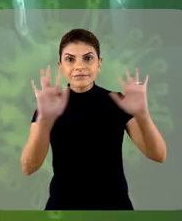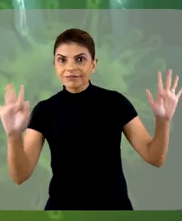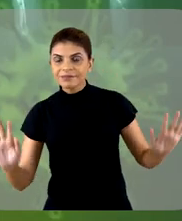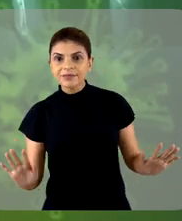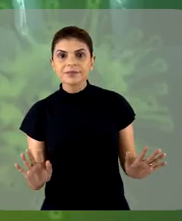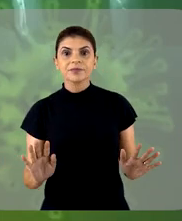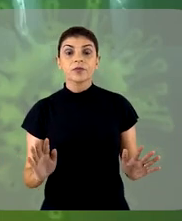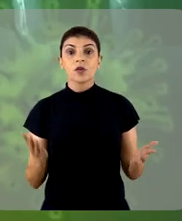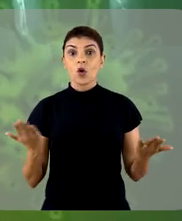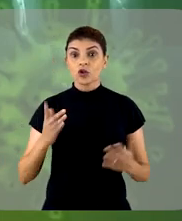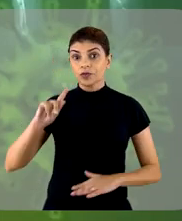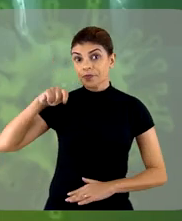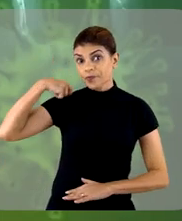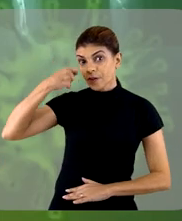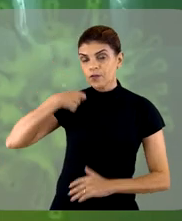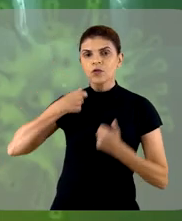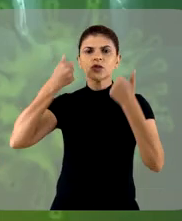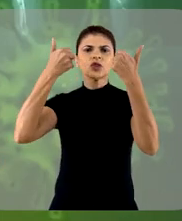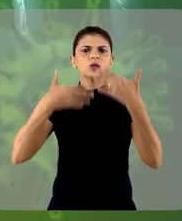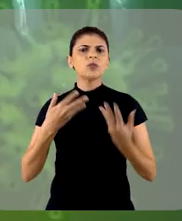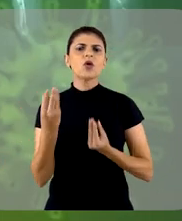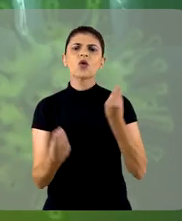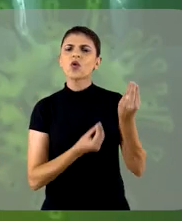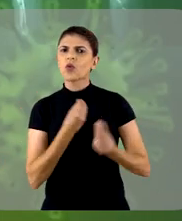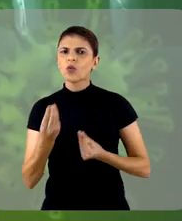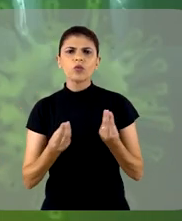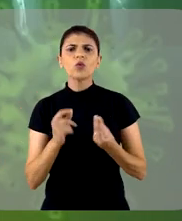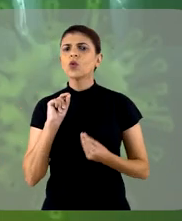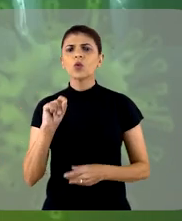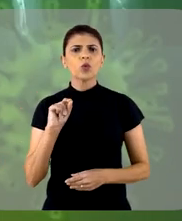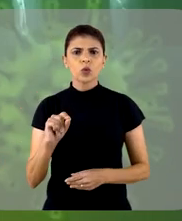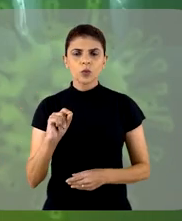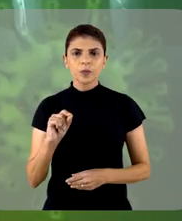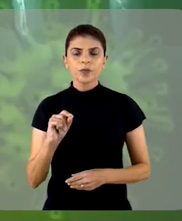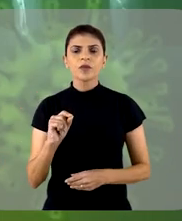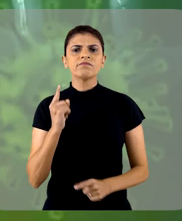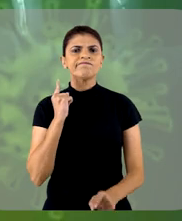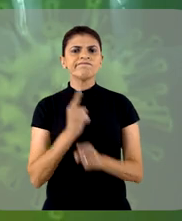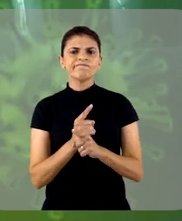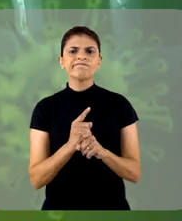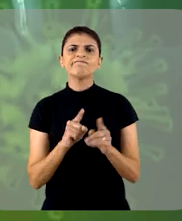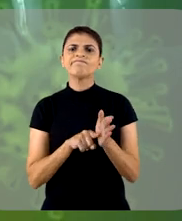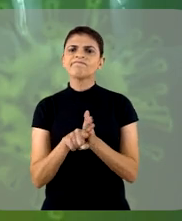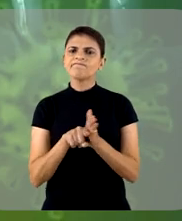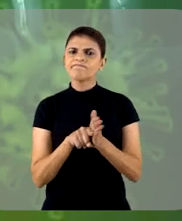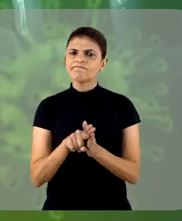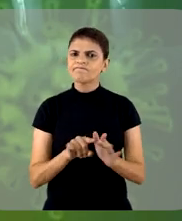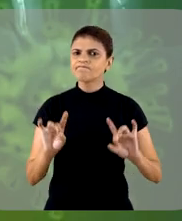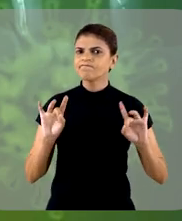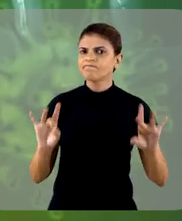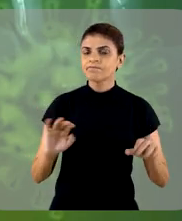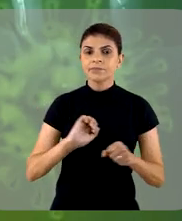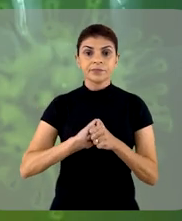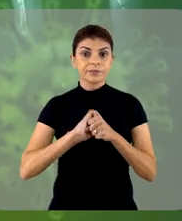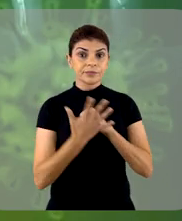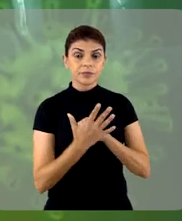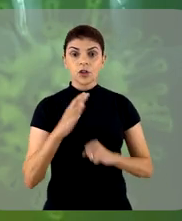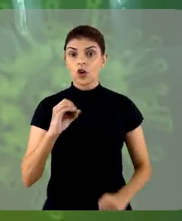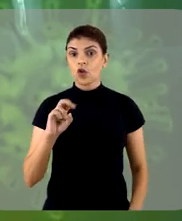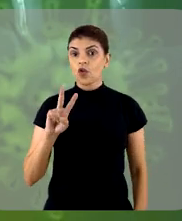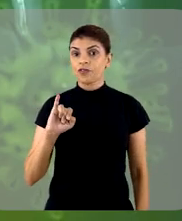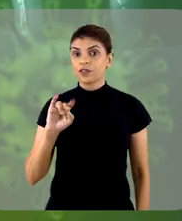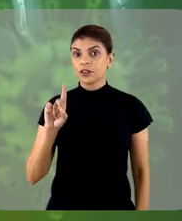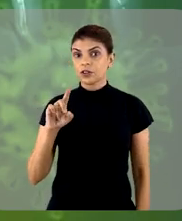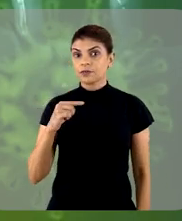Olá pessoal, no vídeo de hoje eu vou falar um pouquinho de como é feito o diagnóstico da COVID-19, quais são